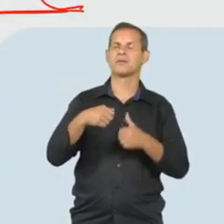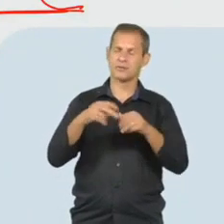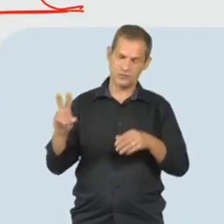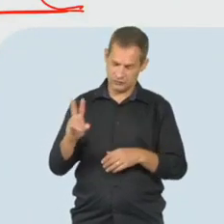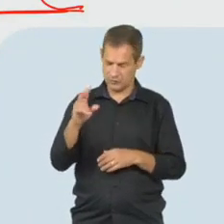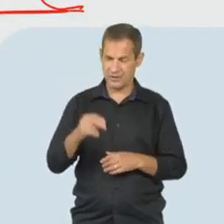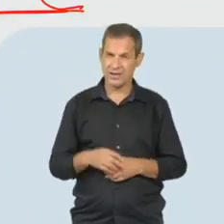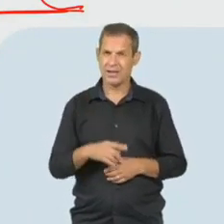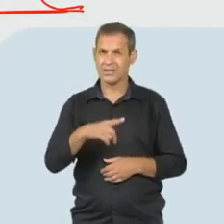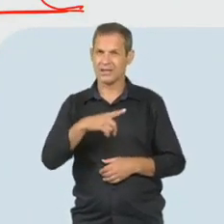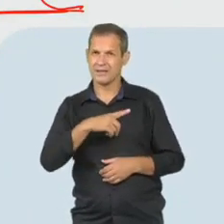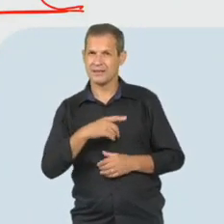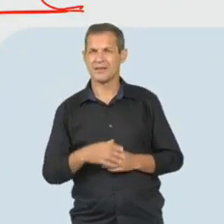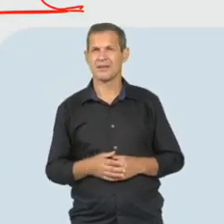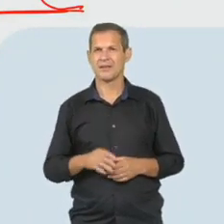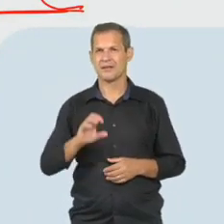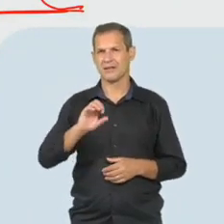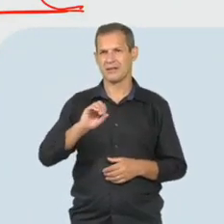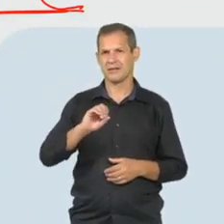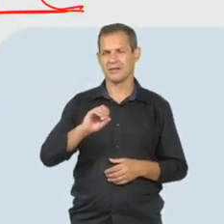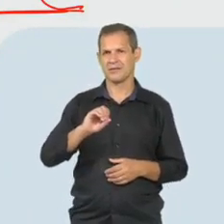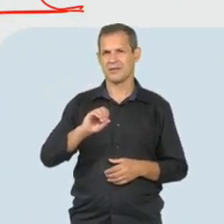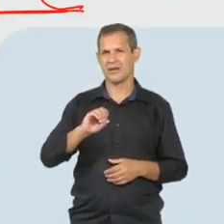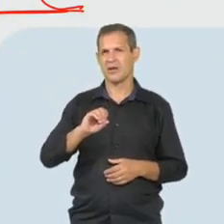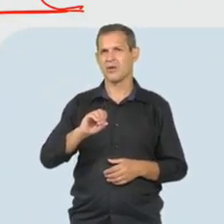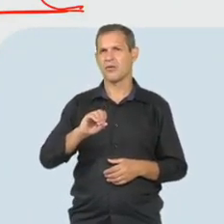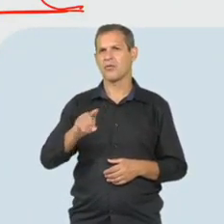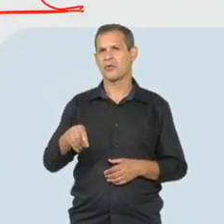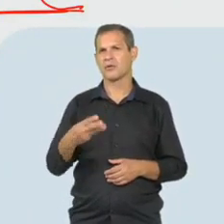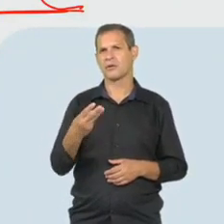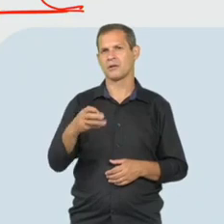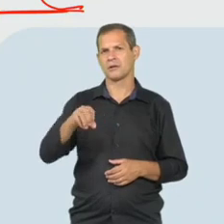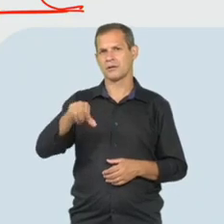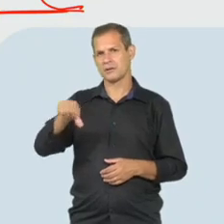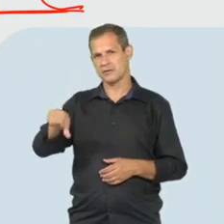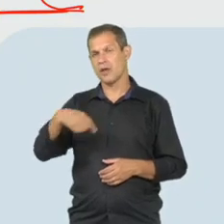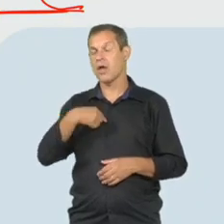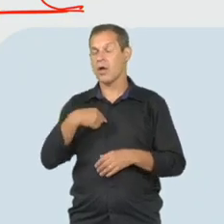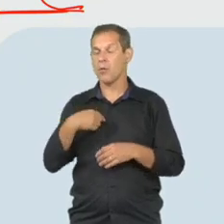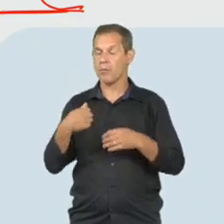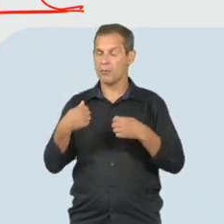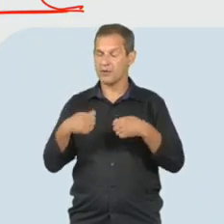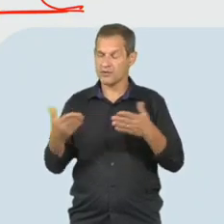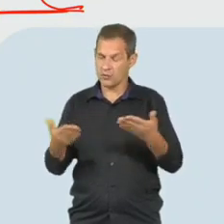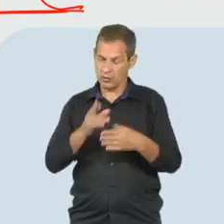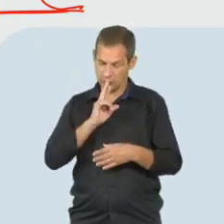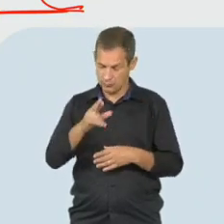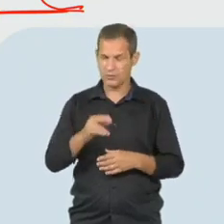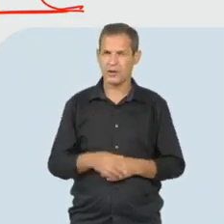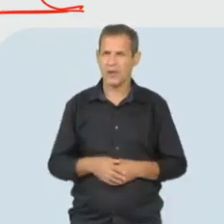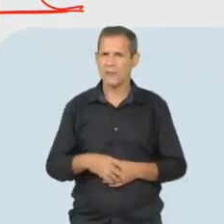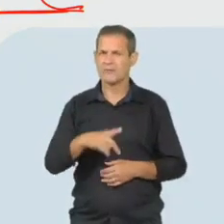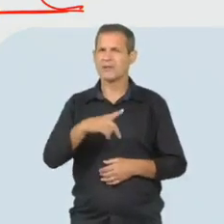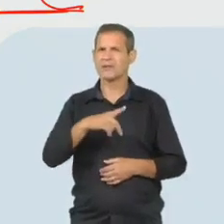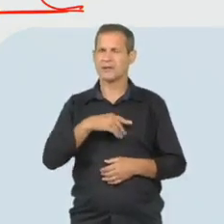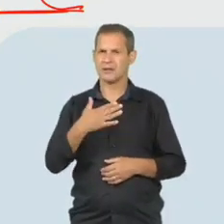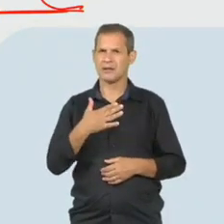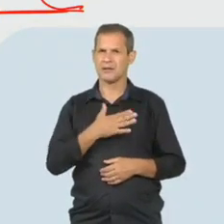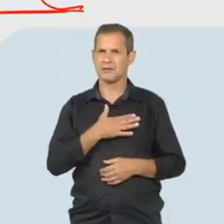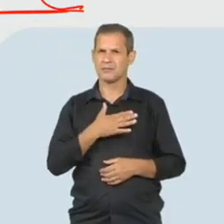valor aqui, equivale a 0,309. Agora, eu só preciso resolver e colocar isso na